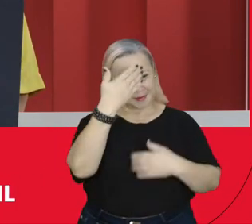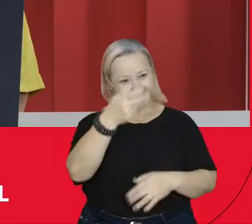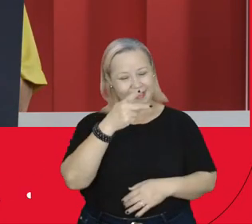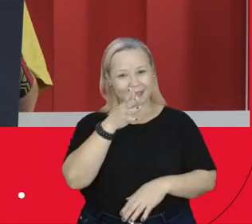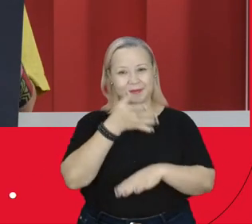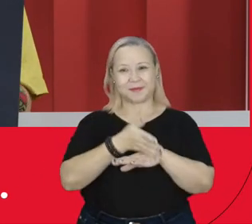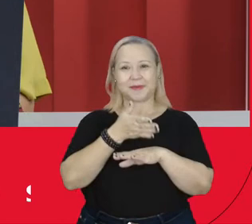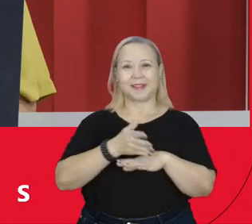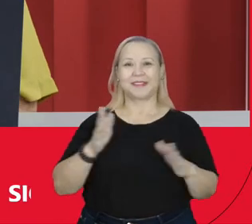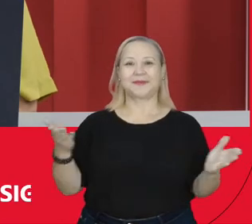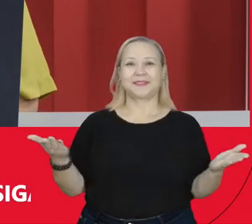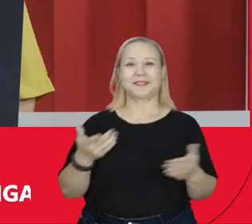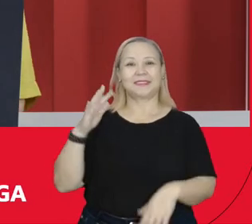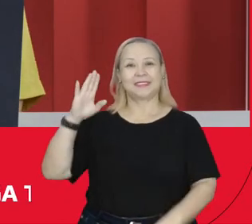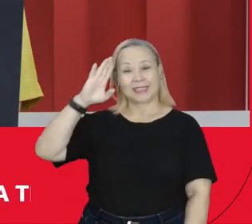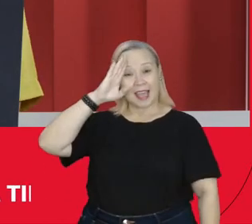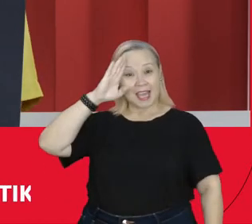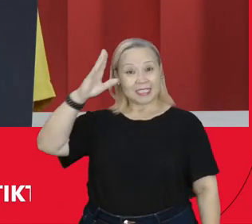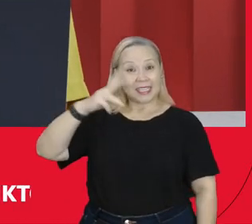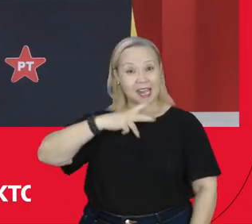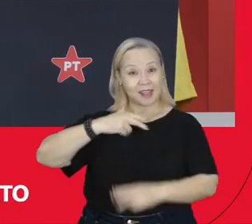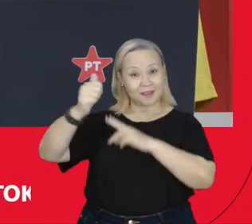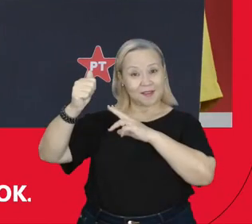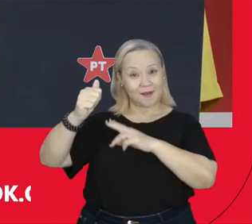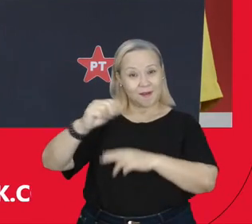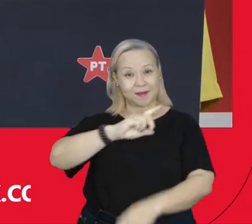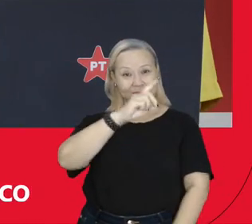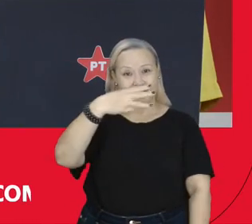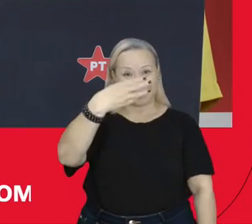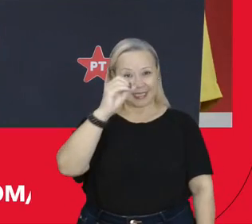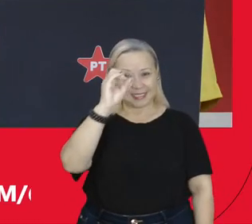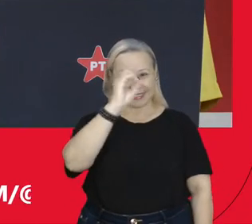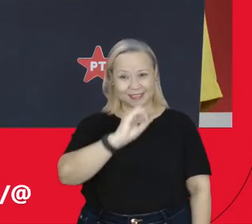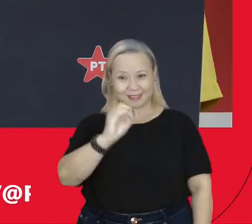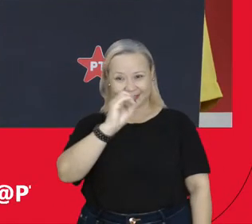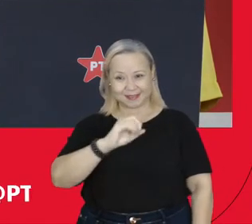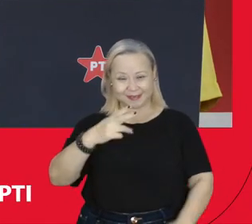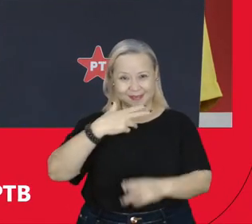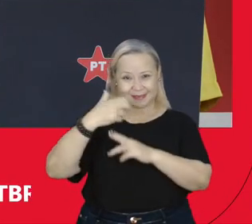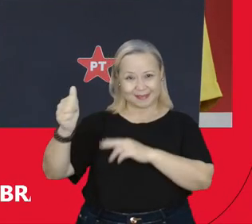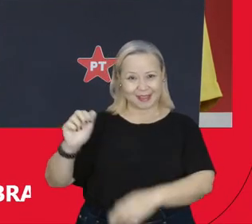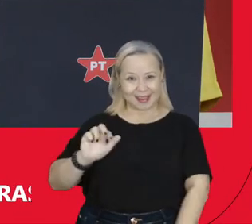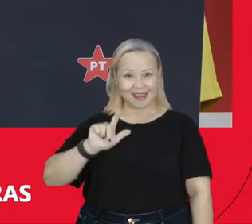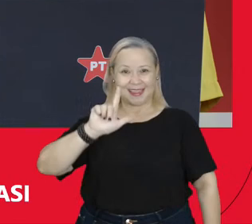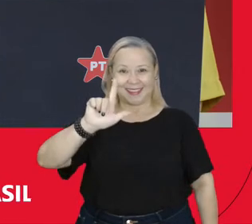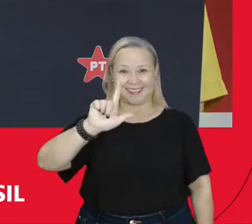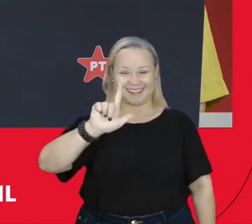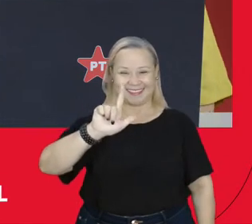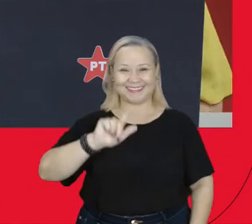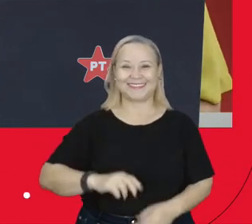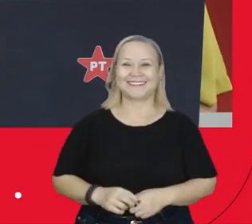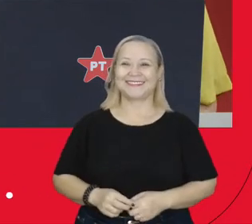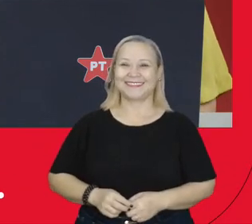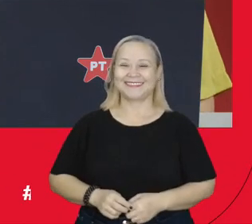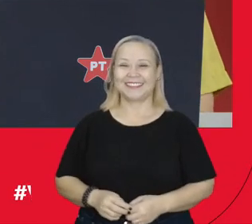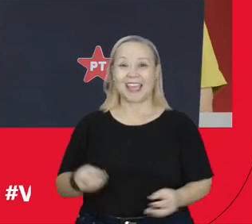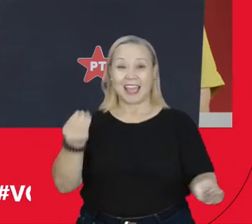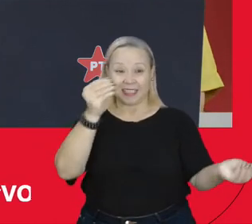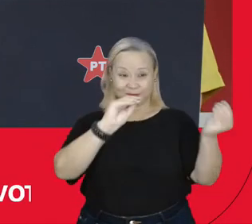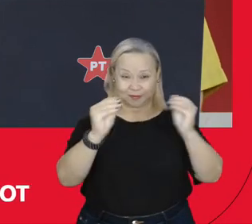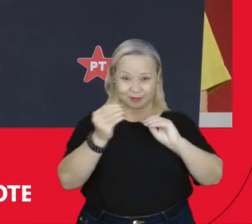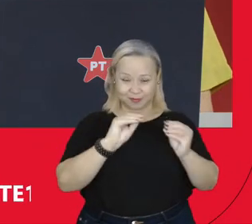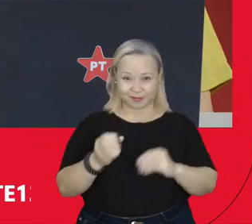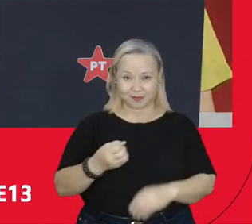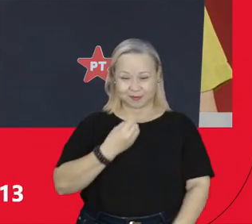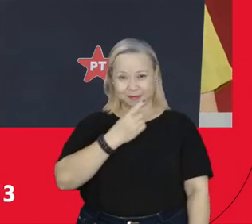aqui hoje. Até a vitória no dia 30. Até a vitória no dia 30. Um beijo grande, bom